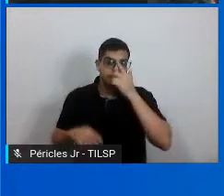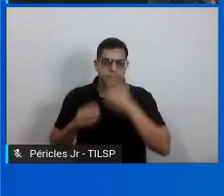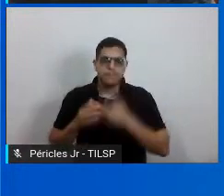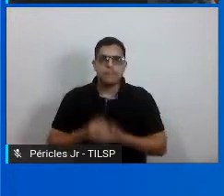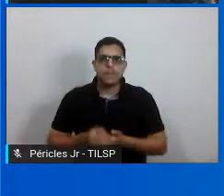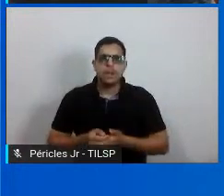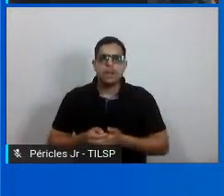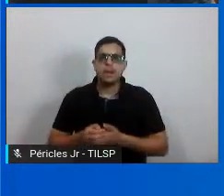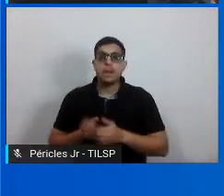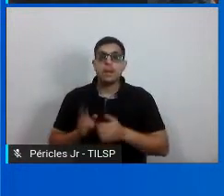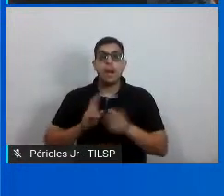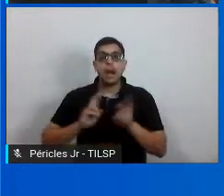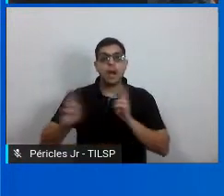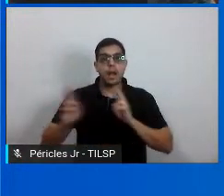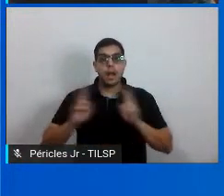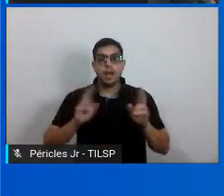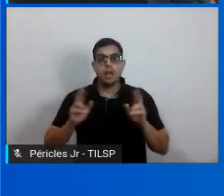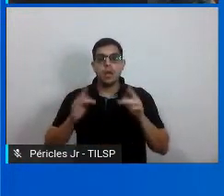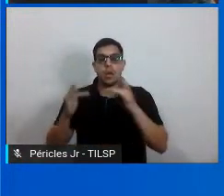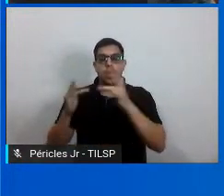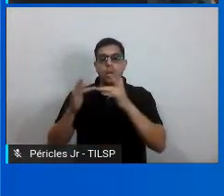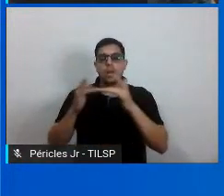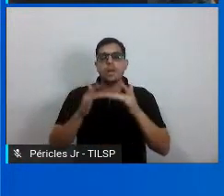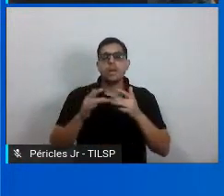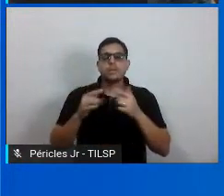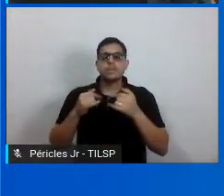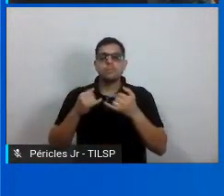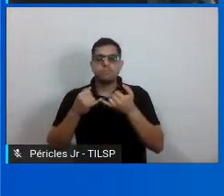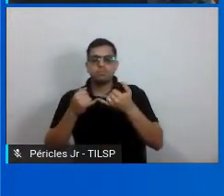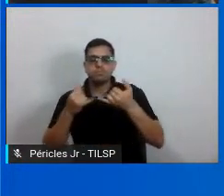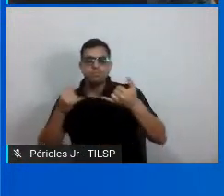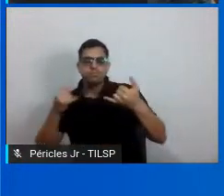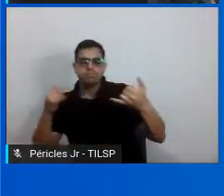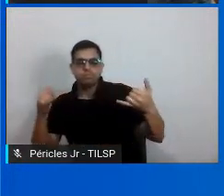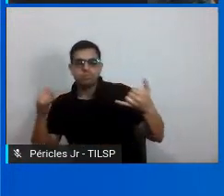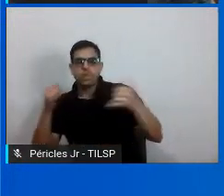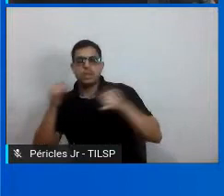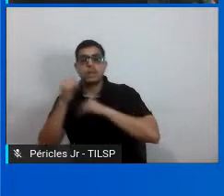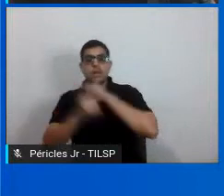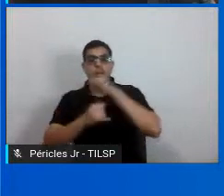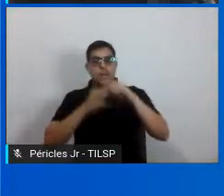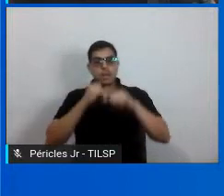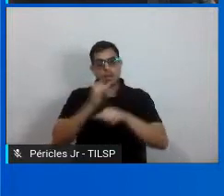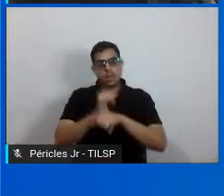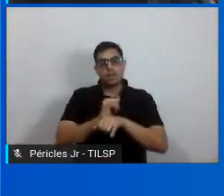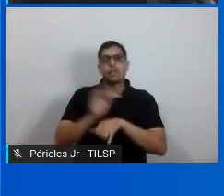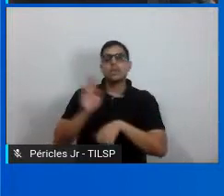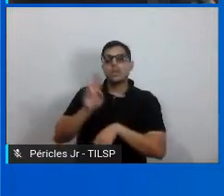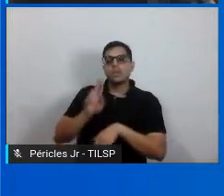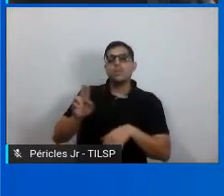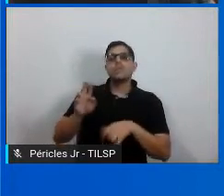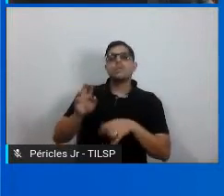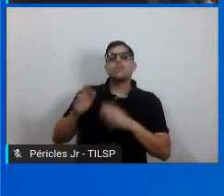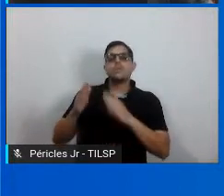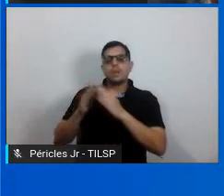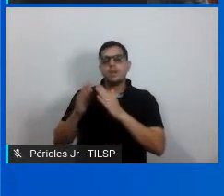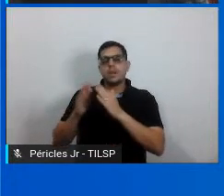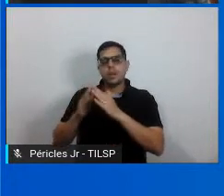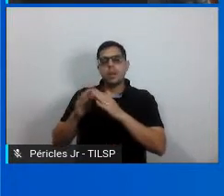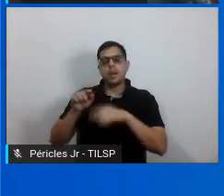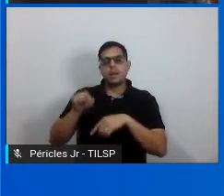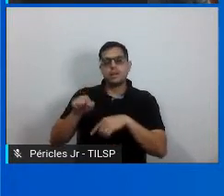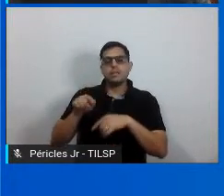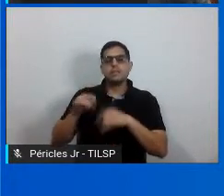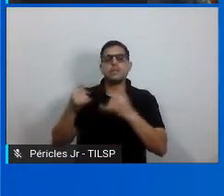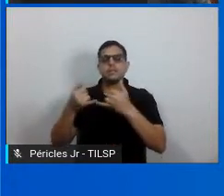domicílio às atividades na internet uma coisa mais ou menos óbvia né que o acesso às atividades